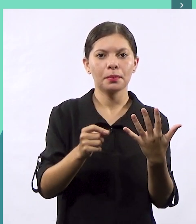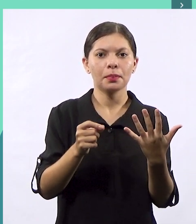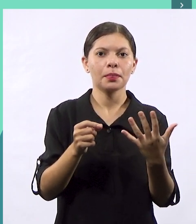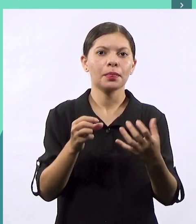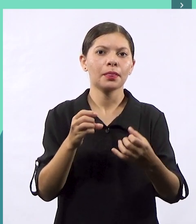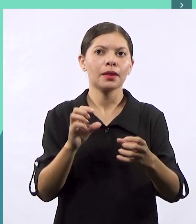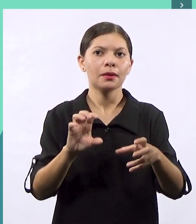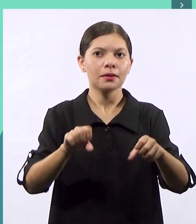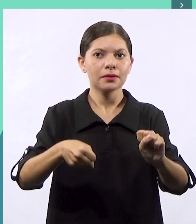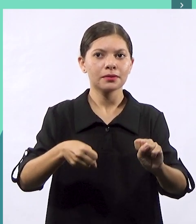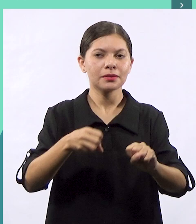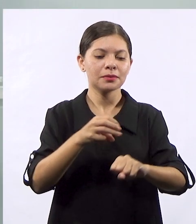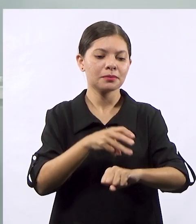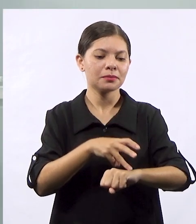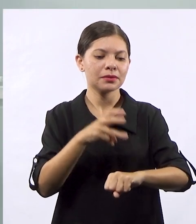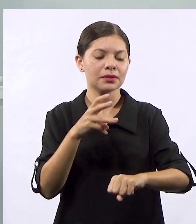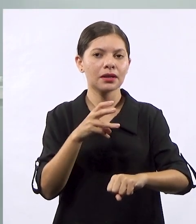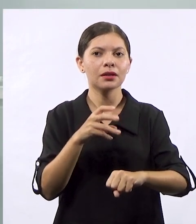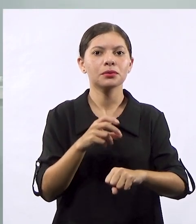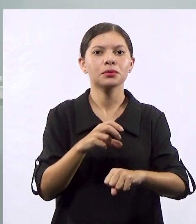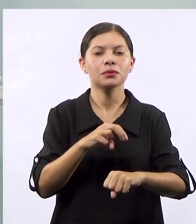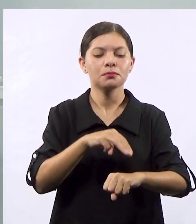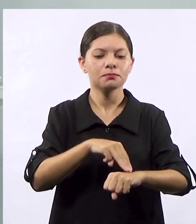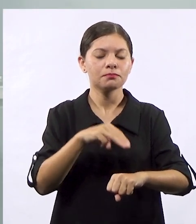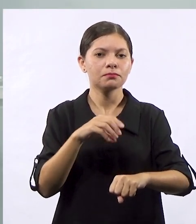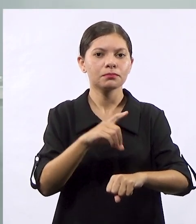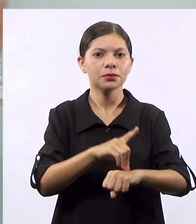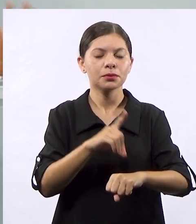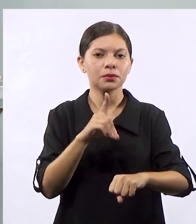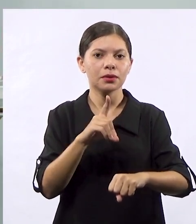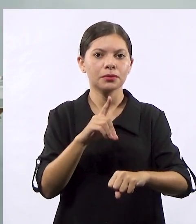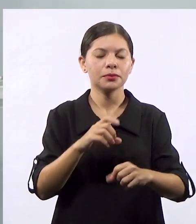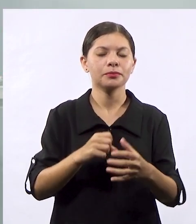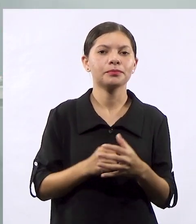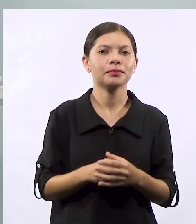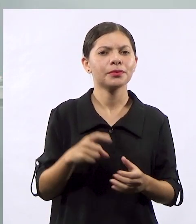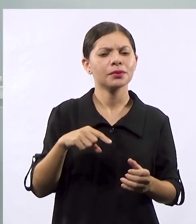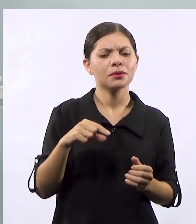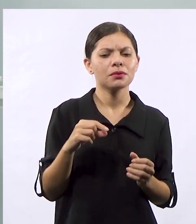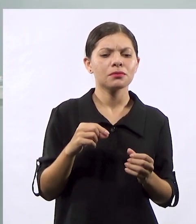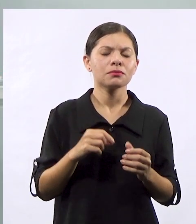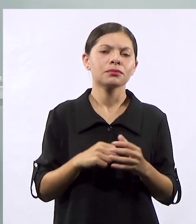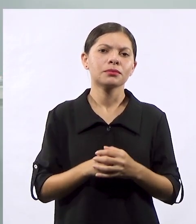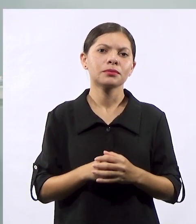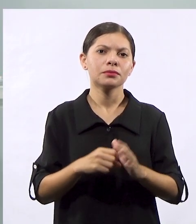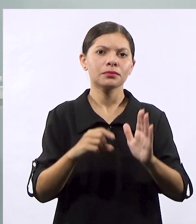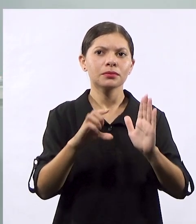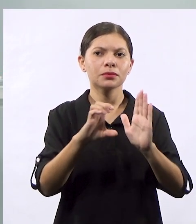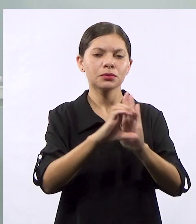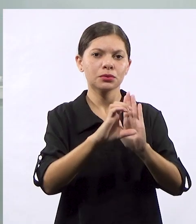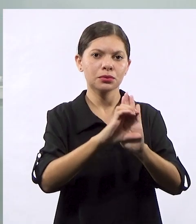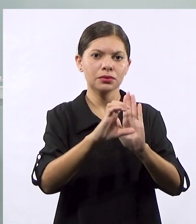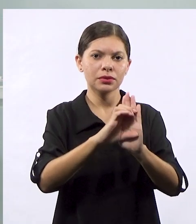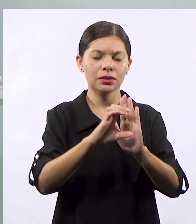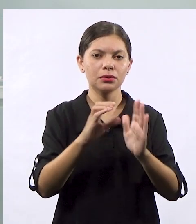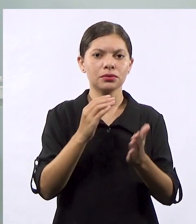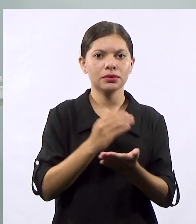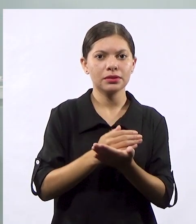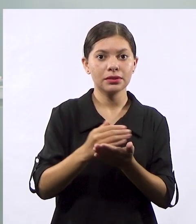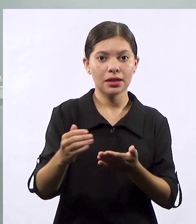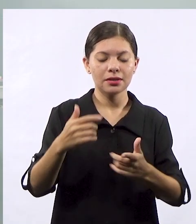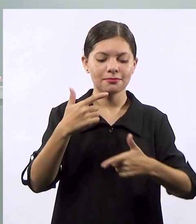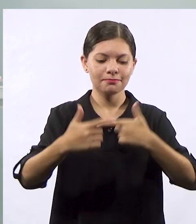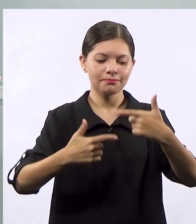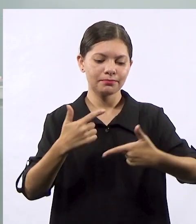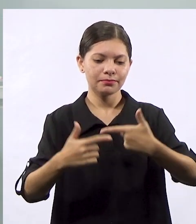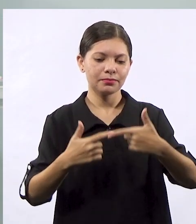mestrado e do doutorado. Bom, essas são algumas das ideias, alguns dos conceitos essenciais para que nós